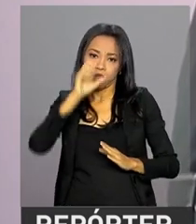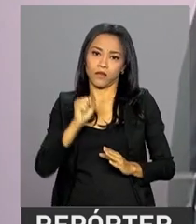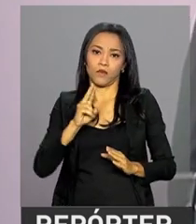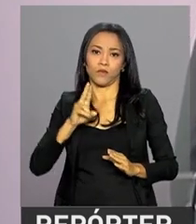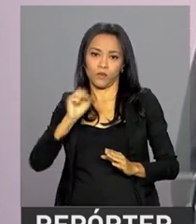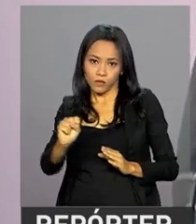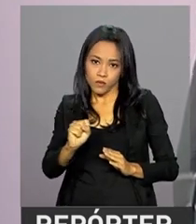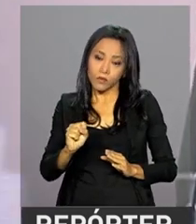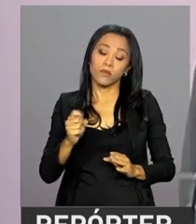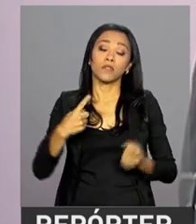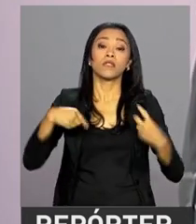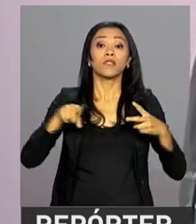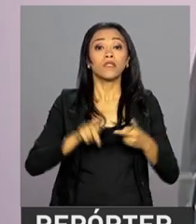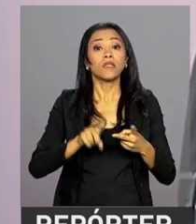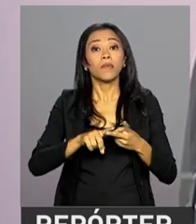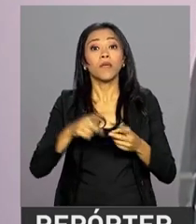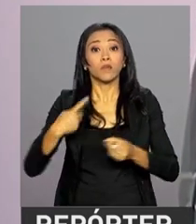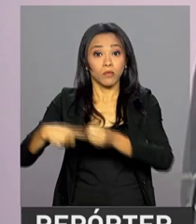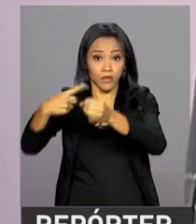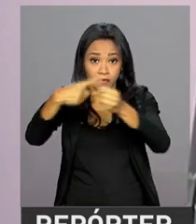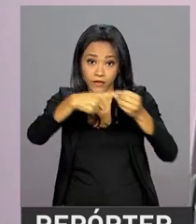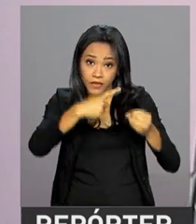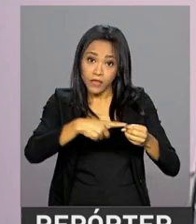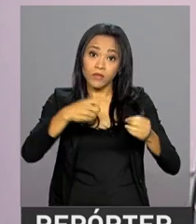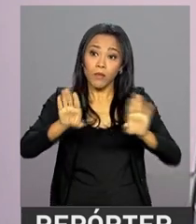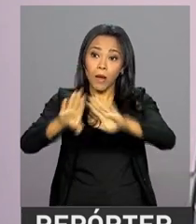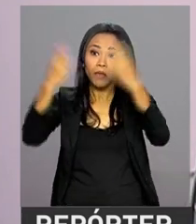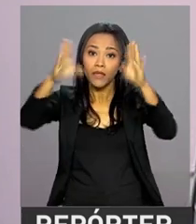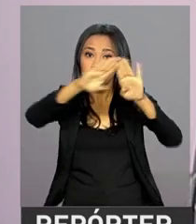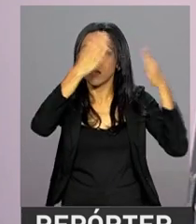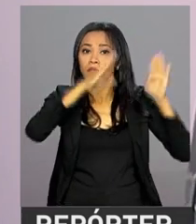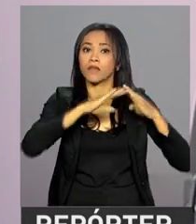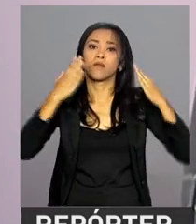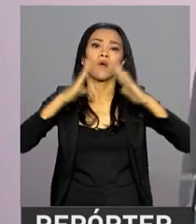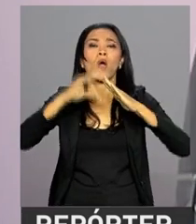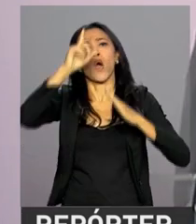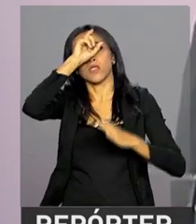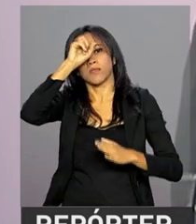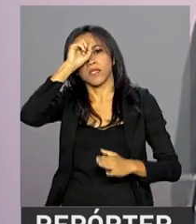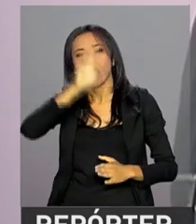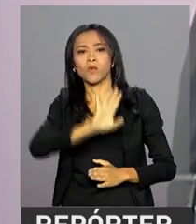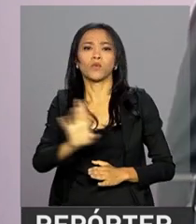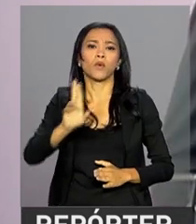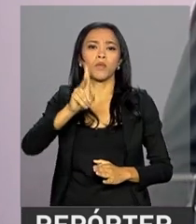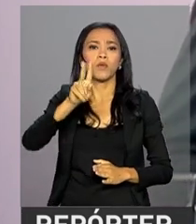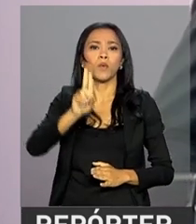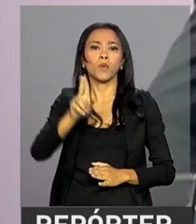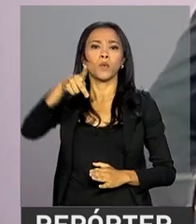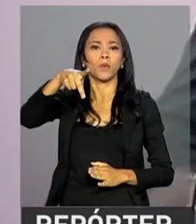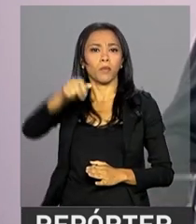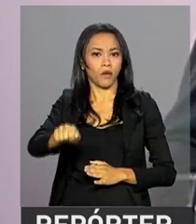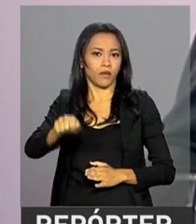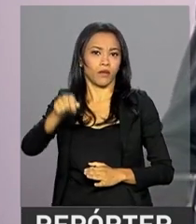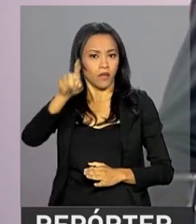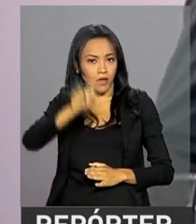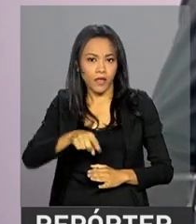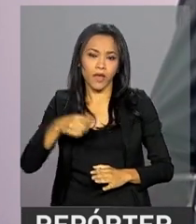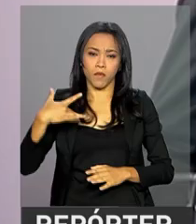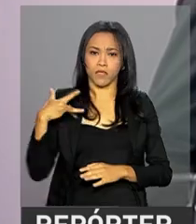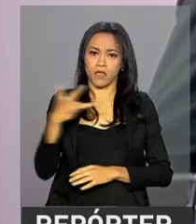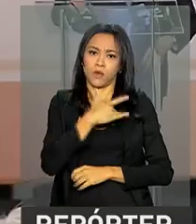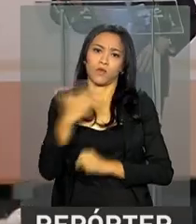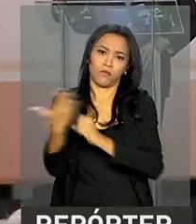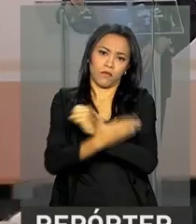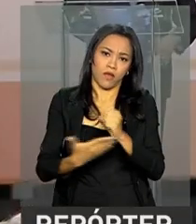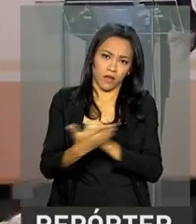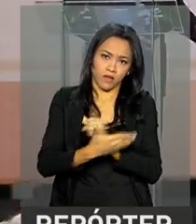custeio os prefeitos estão abrindo as roupas com o samu culpa com médicos da atenção básica vamos fazer uma saúde cada